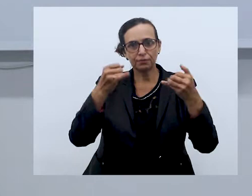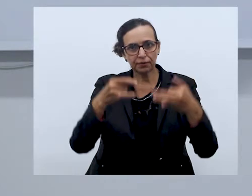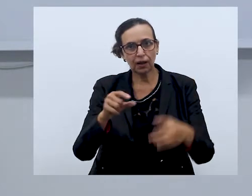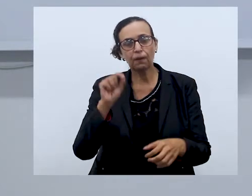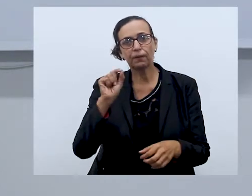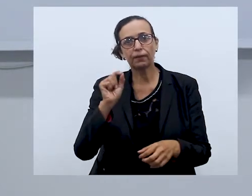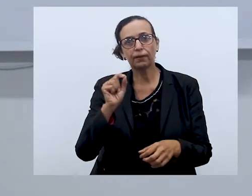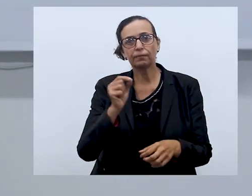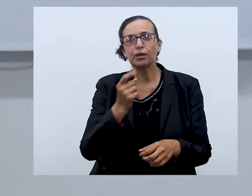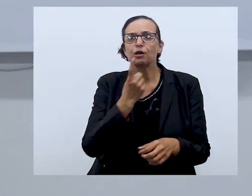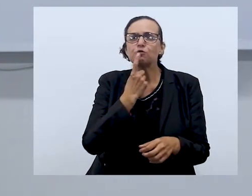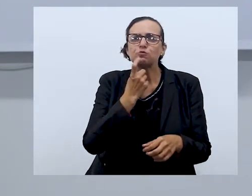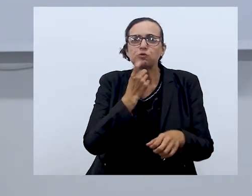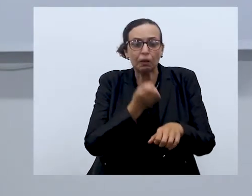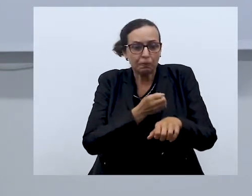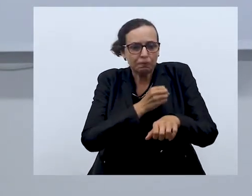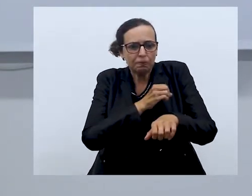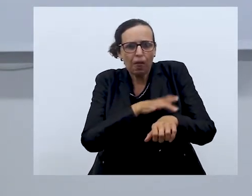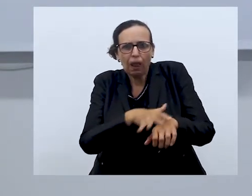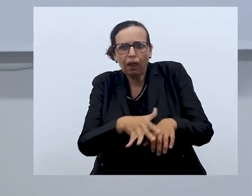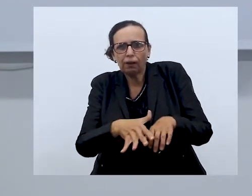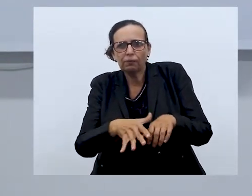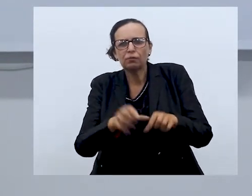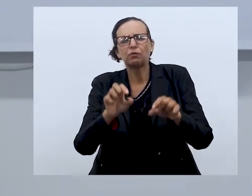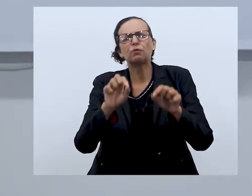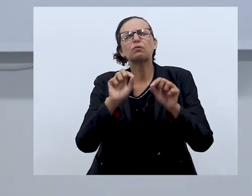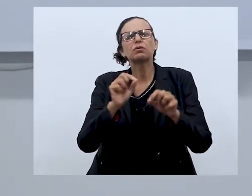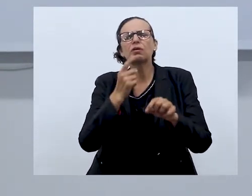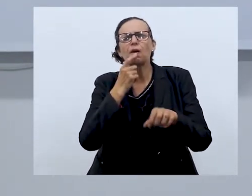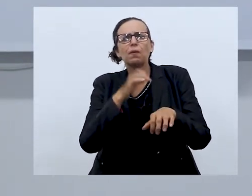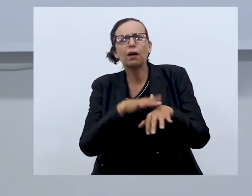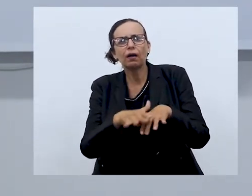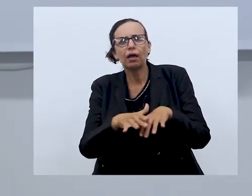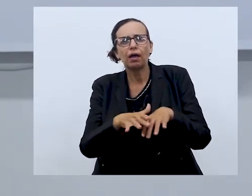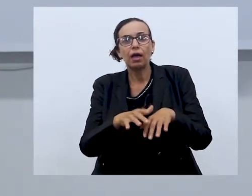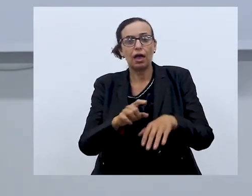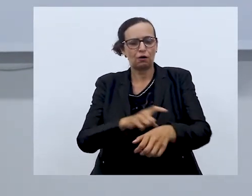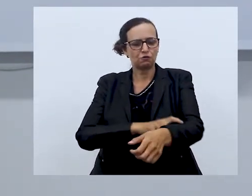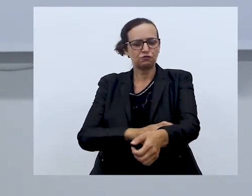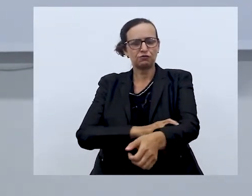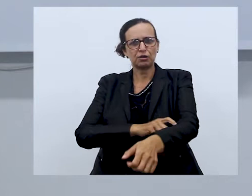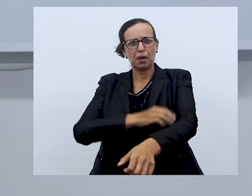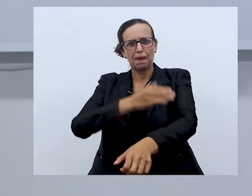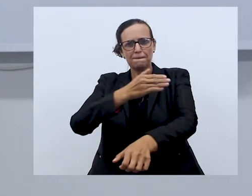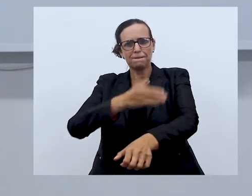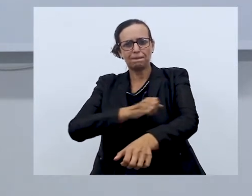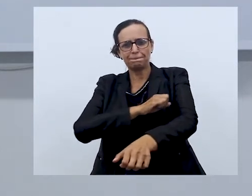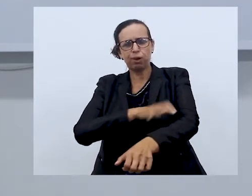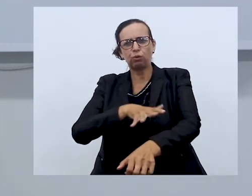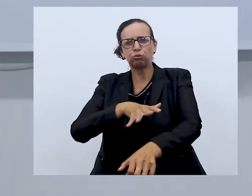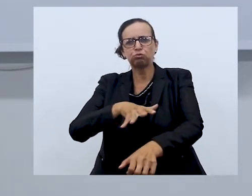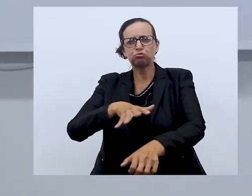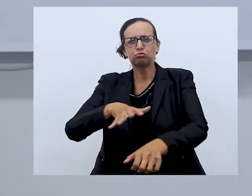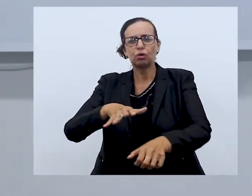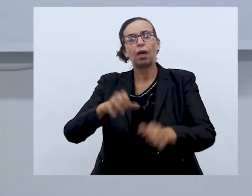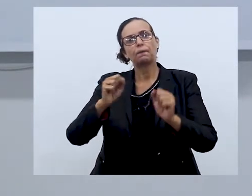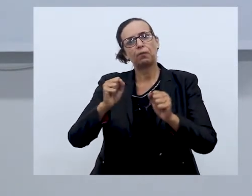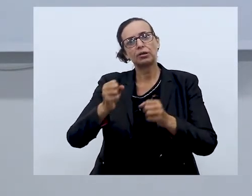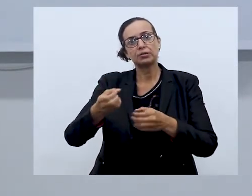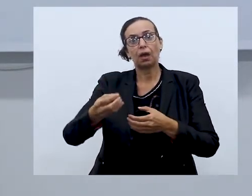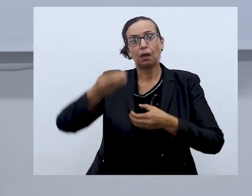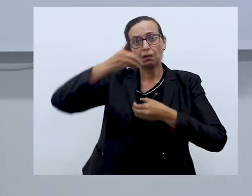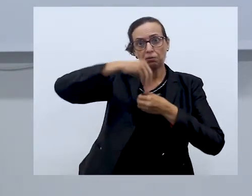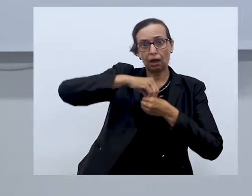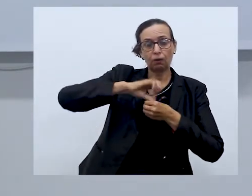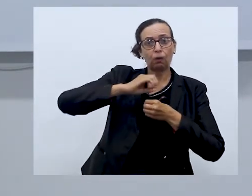eu vou falar um pouco sobre a hemorragia. A hemorragia se caracteriza como um rompimento dos vasos e um sangramento contínuo. Você pode ter hemorragia interna